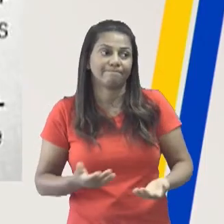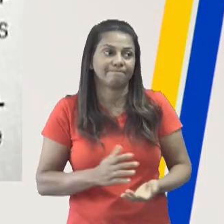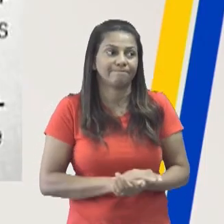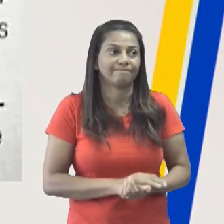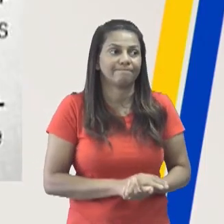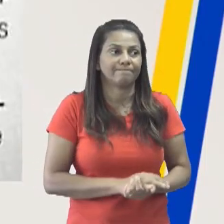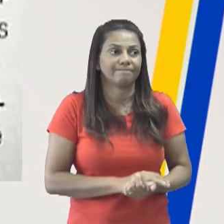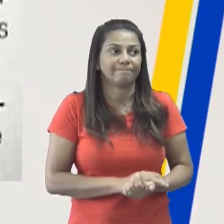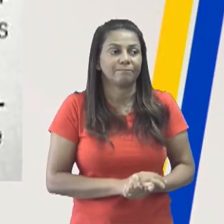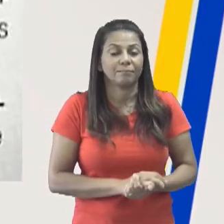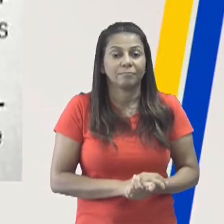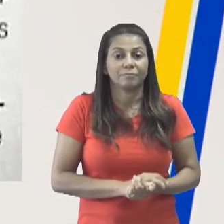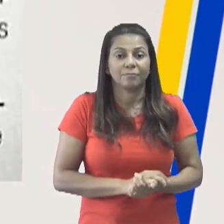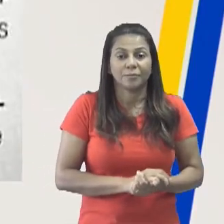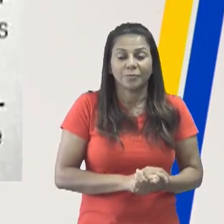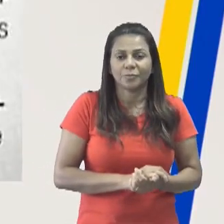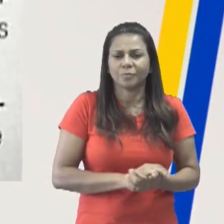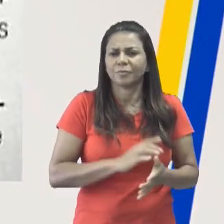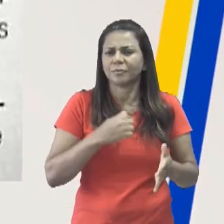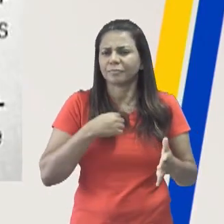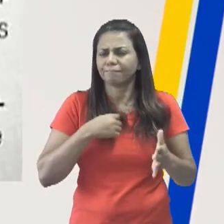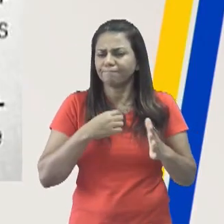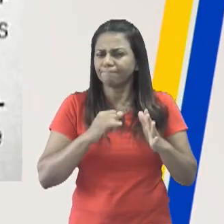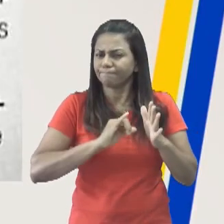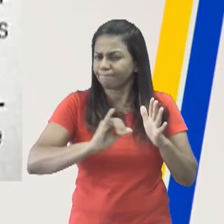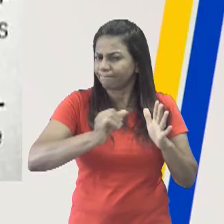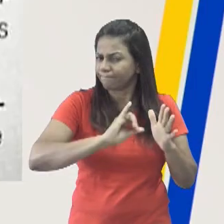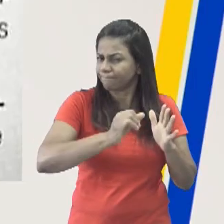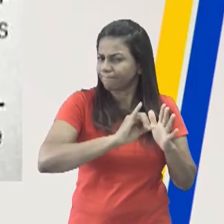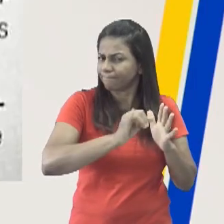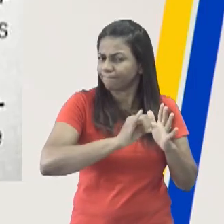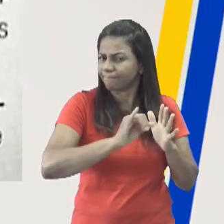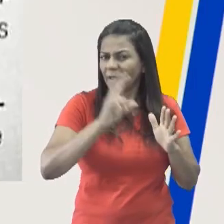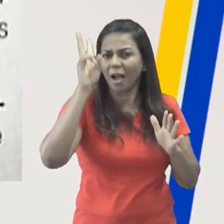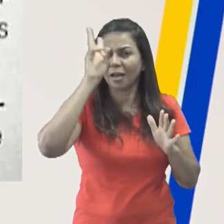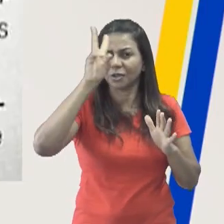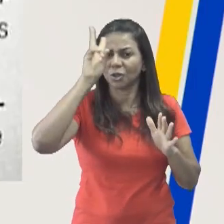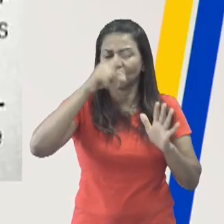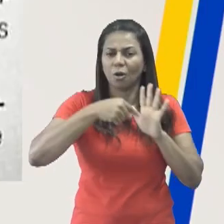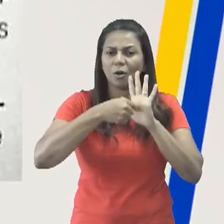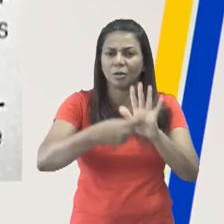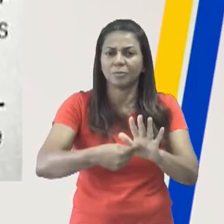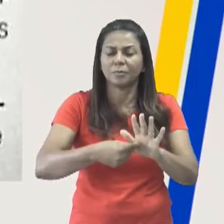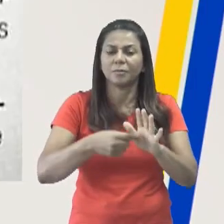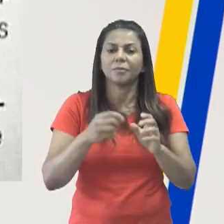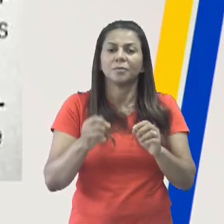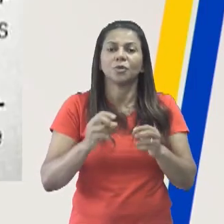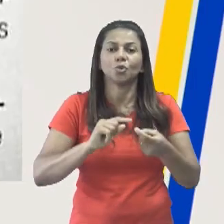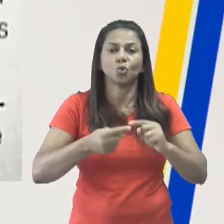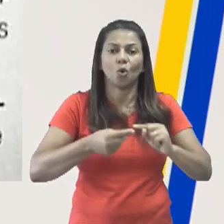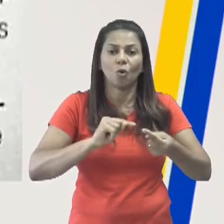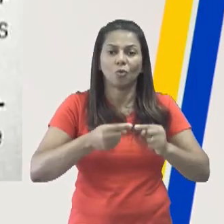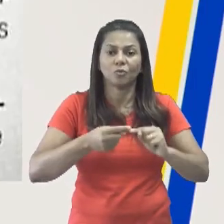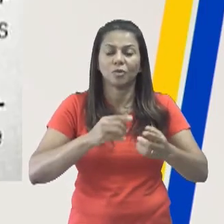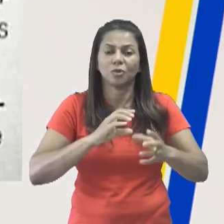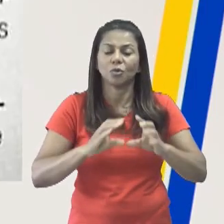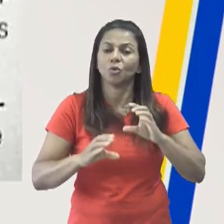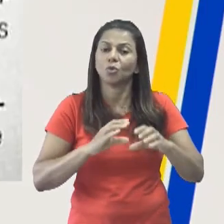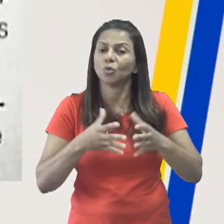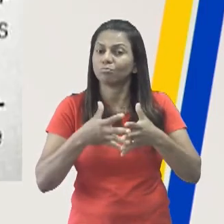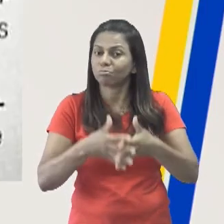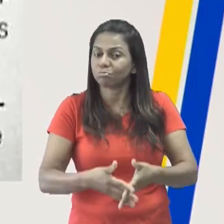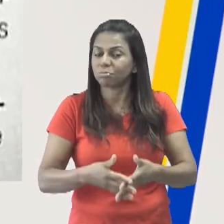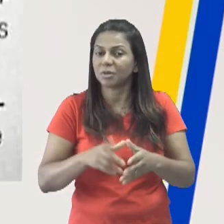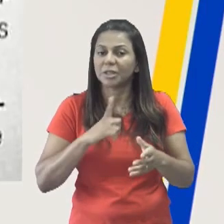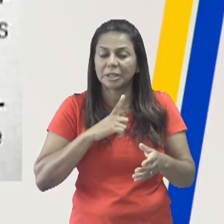Um enredo, o enredo igual à narrativa é a história com a apresentação, conflito, complicação, tem que